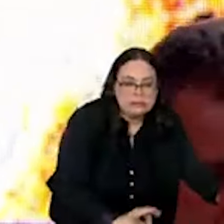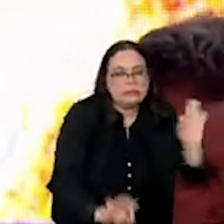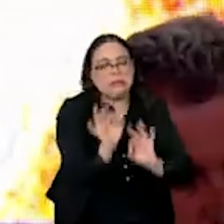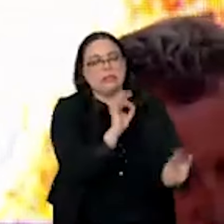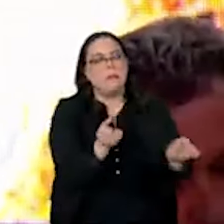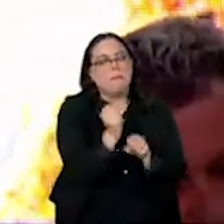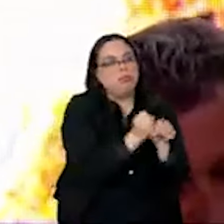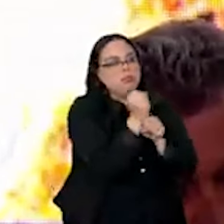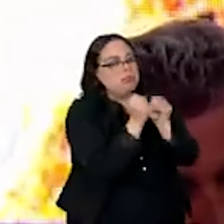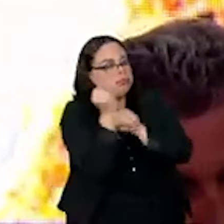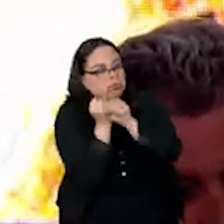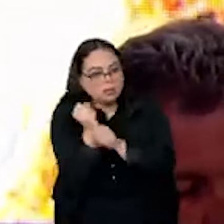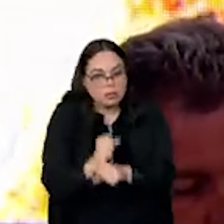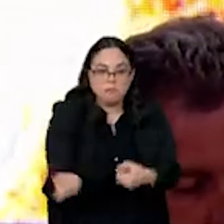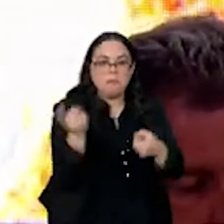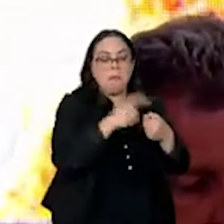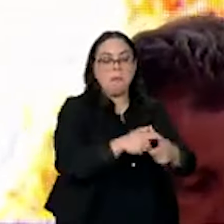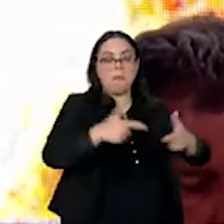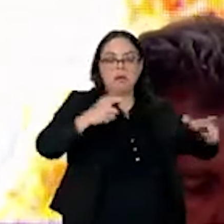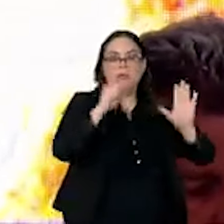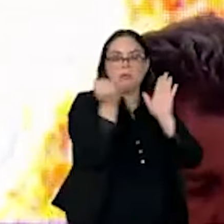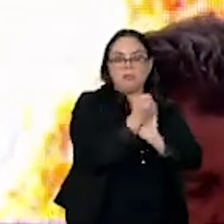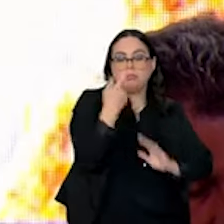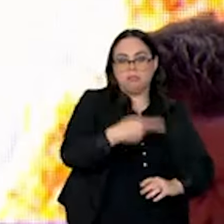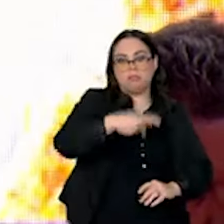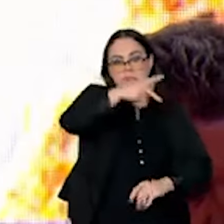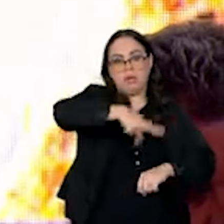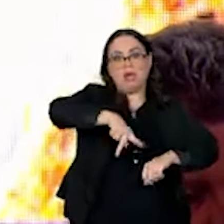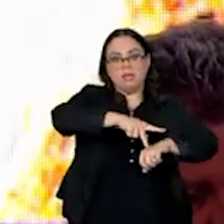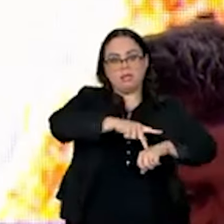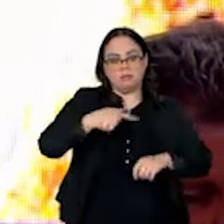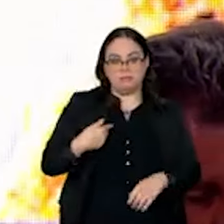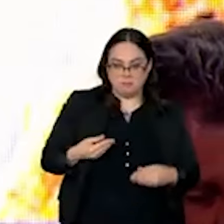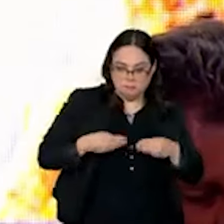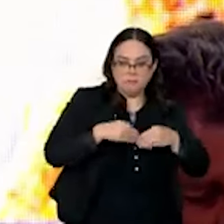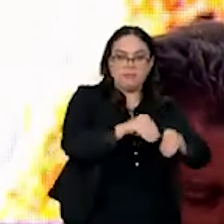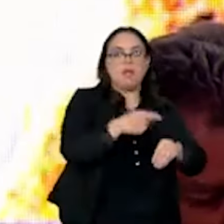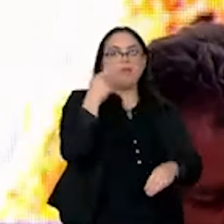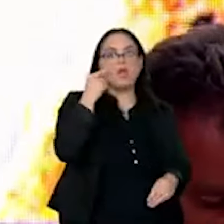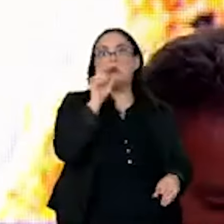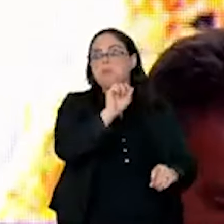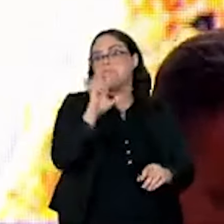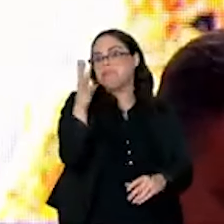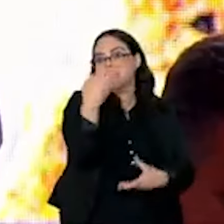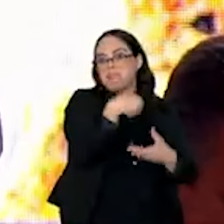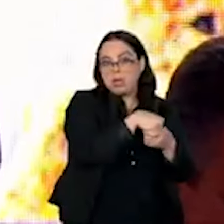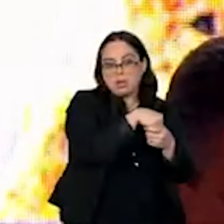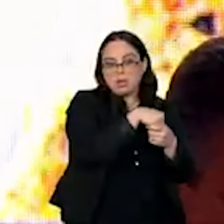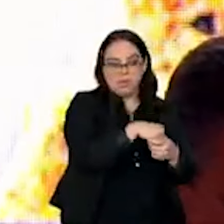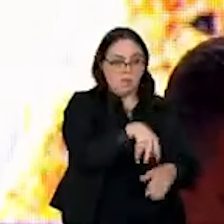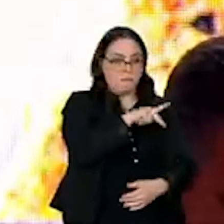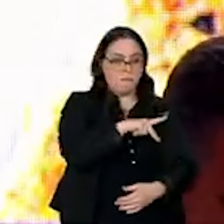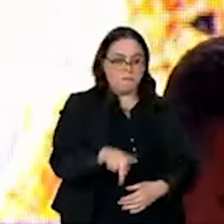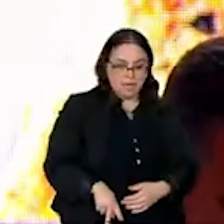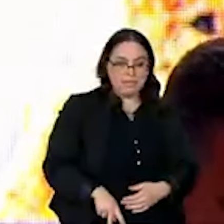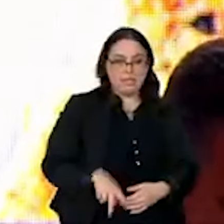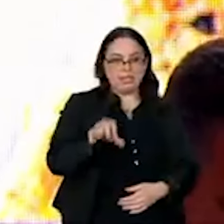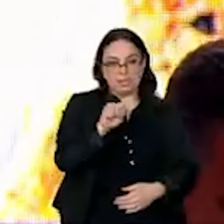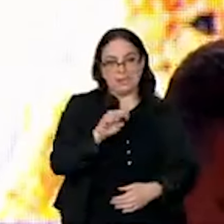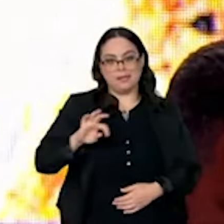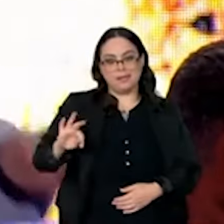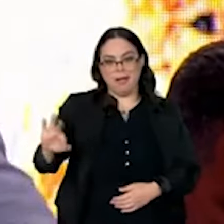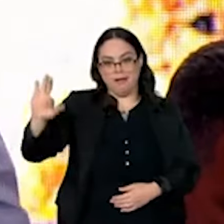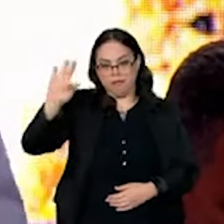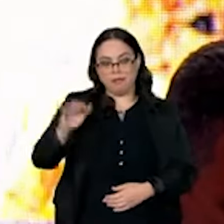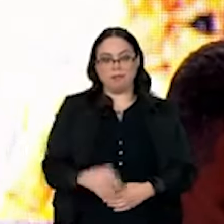de reconstrução da história desse país. Levei para ver o que estava acontecendo o presidente da Suprema Corte,